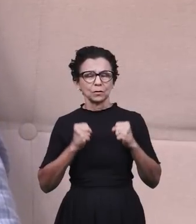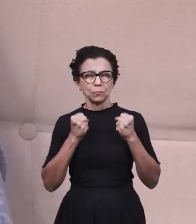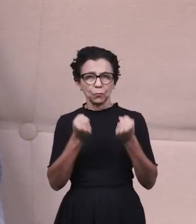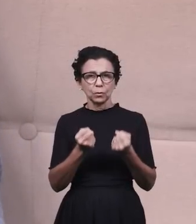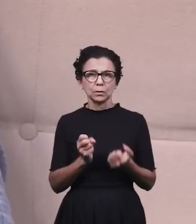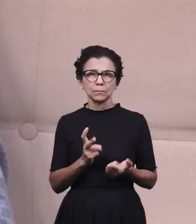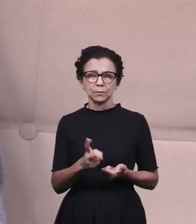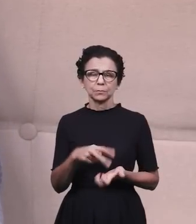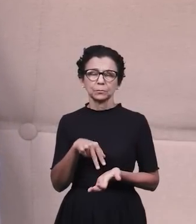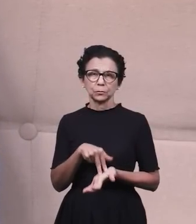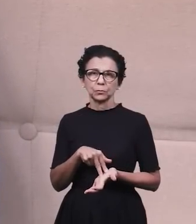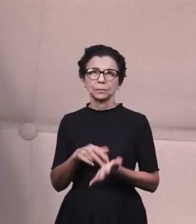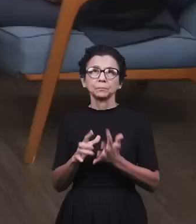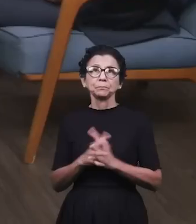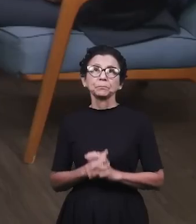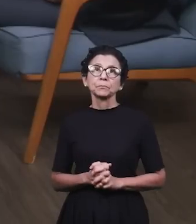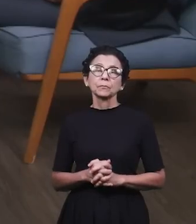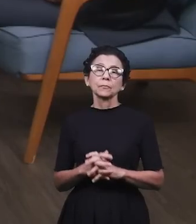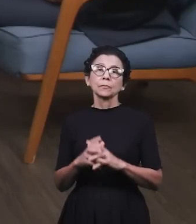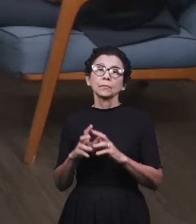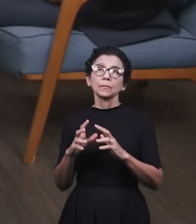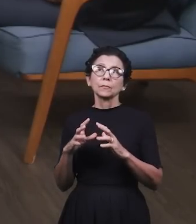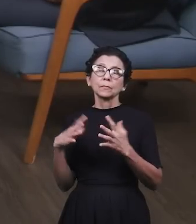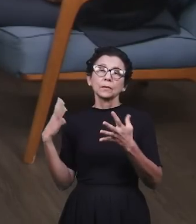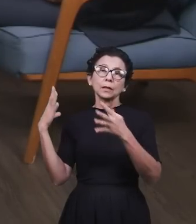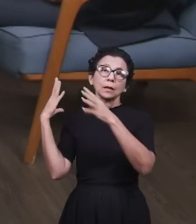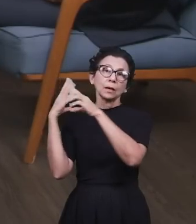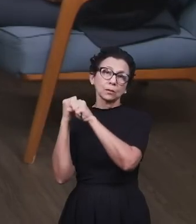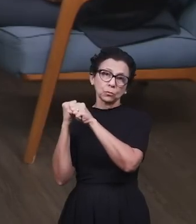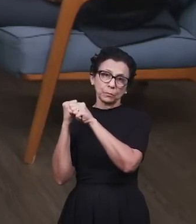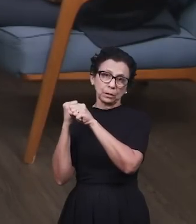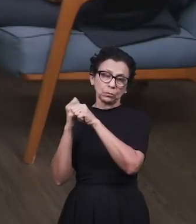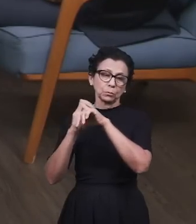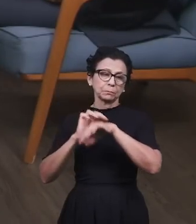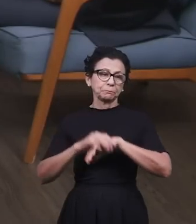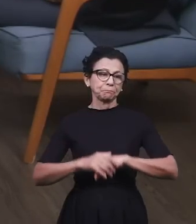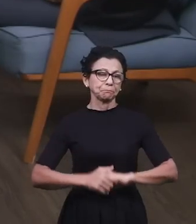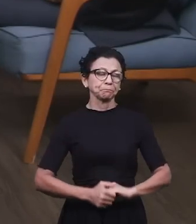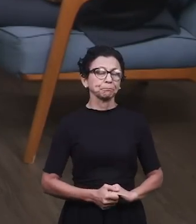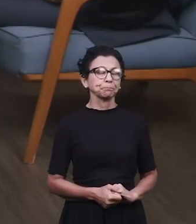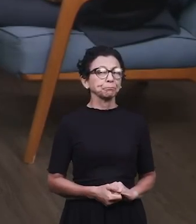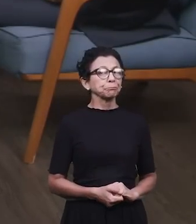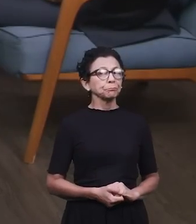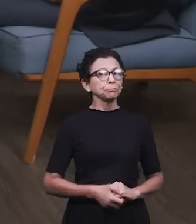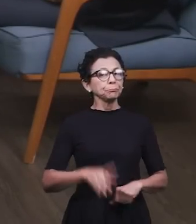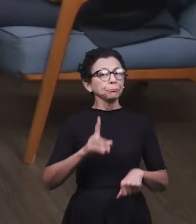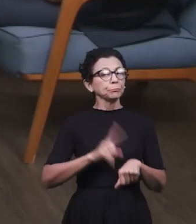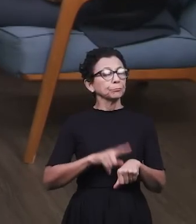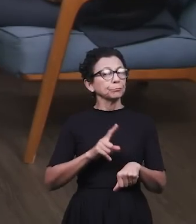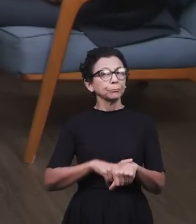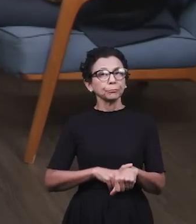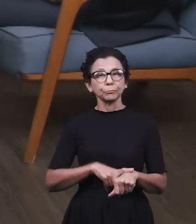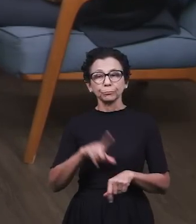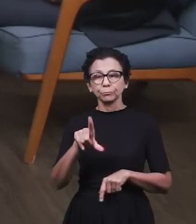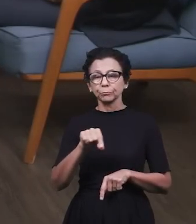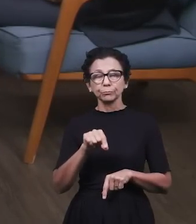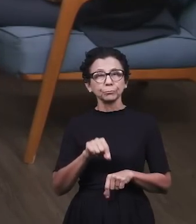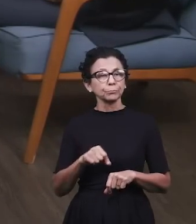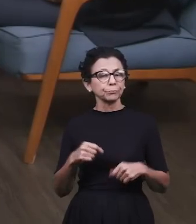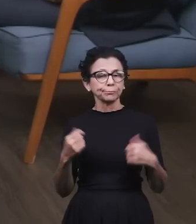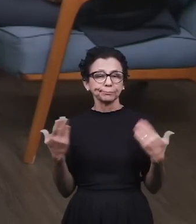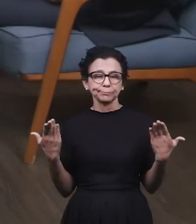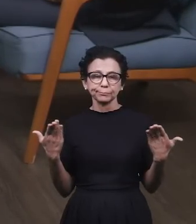última hora. Juntando tudo aqui, é um governo infalível para um momento decisivo. Amém. Perfeito.